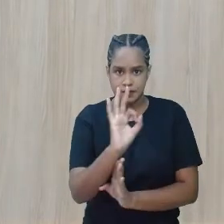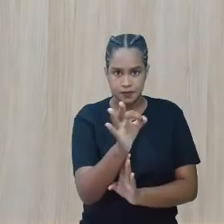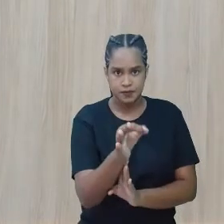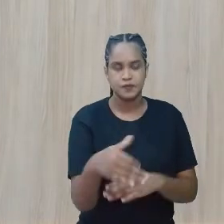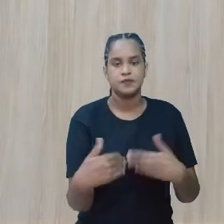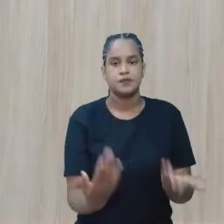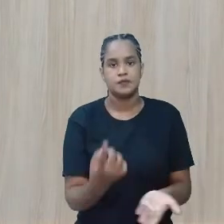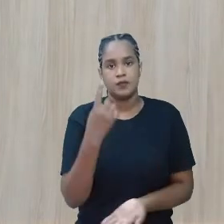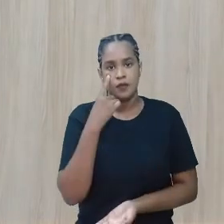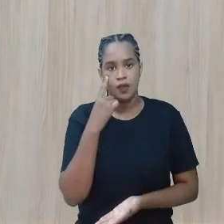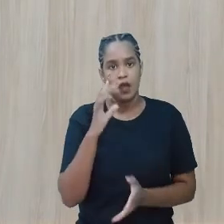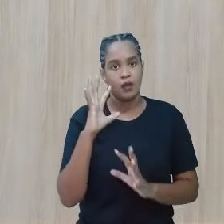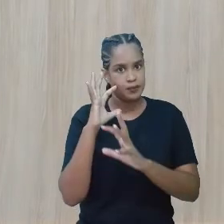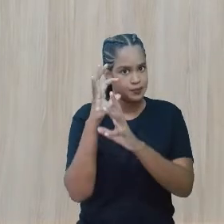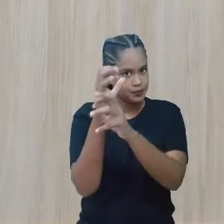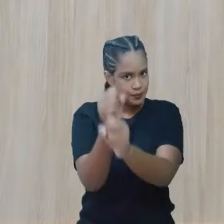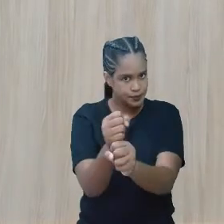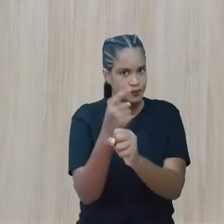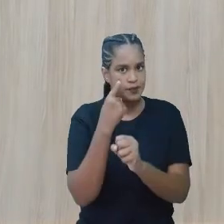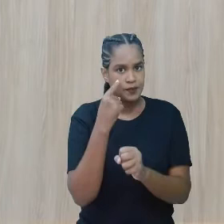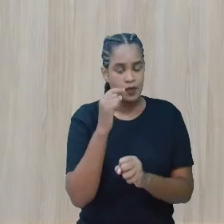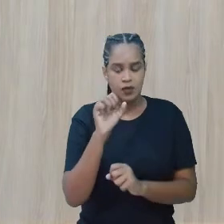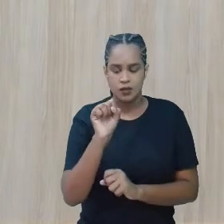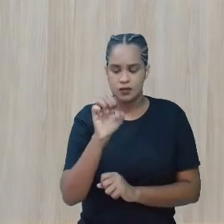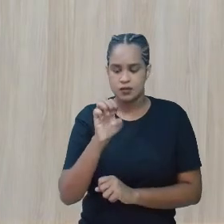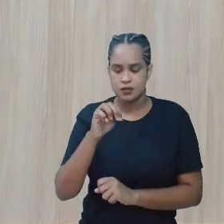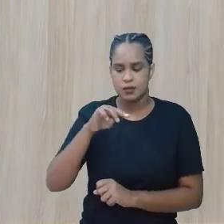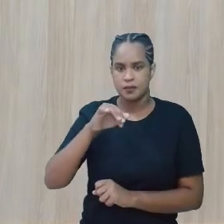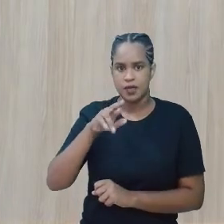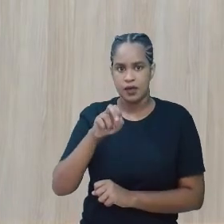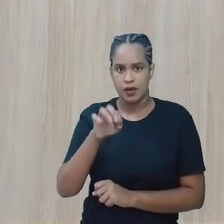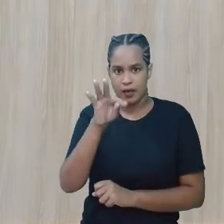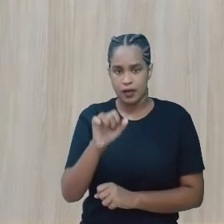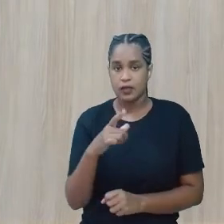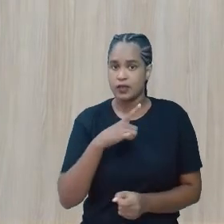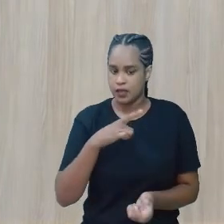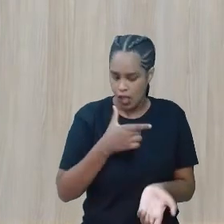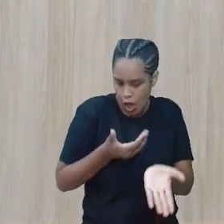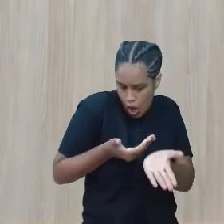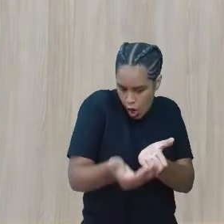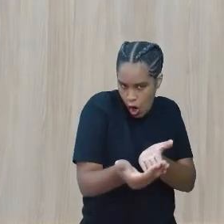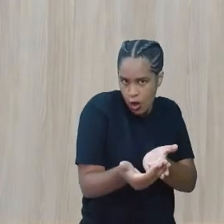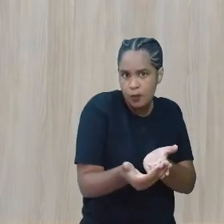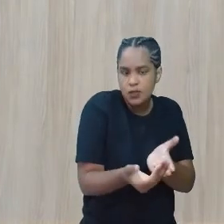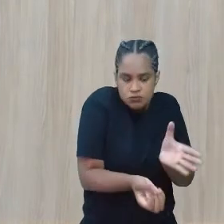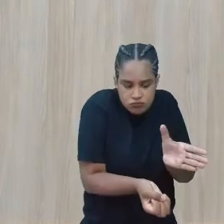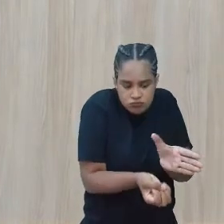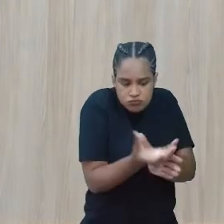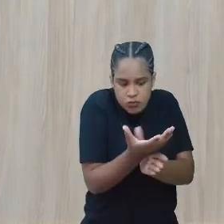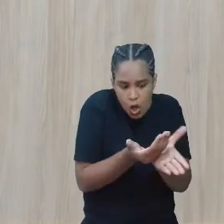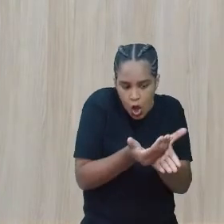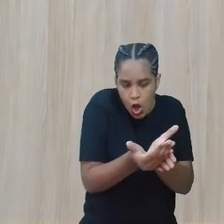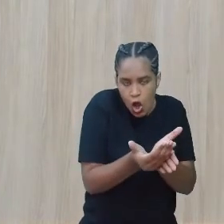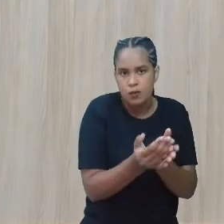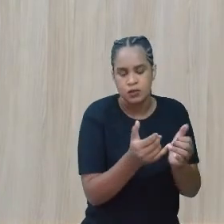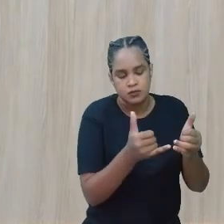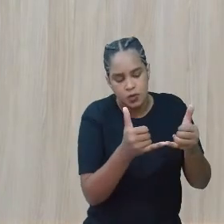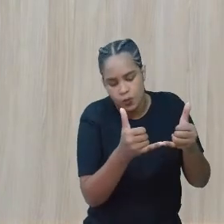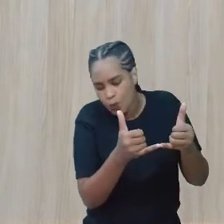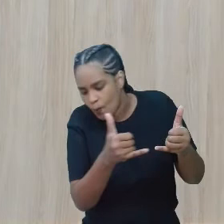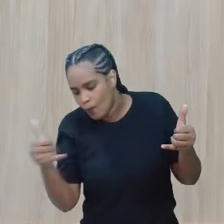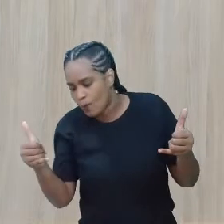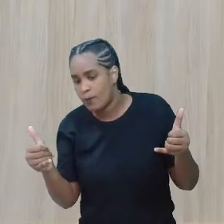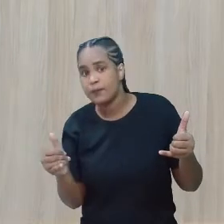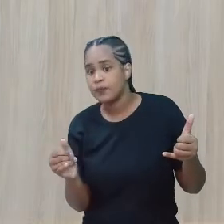Então, recapitulando, na semi-reta eu tenho um começo, que é chamado de origem, mas eu não tenho um